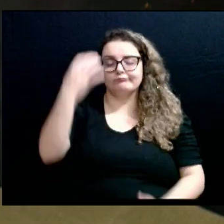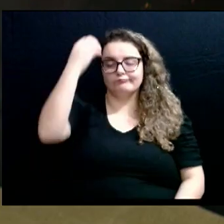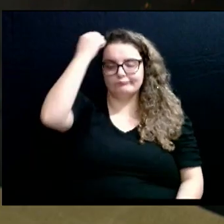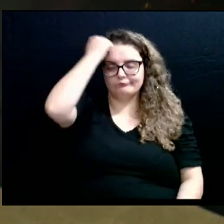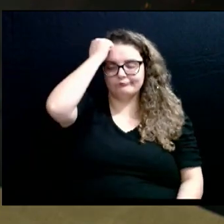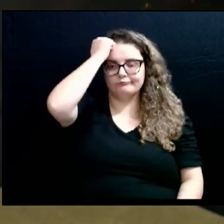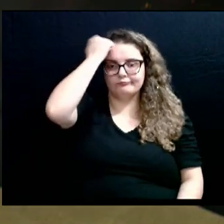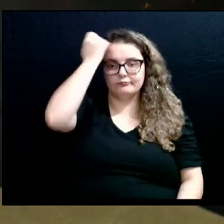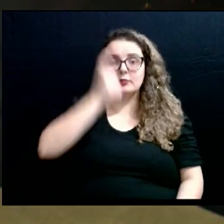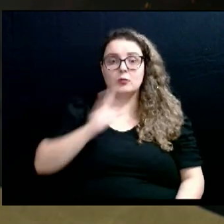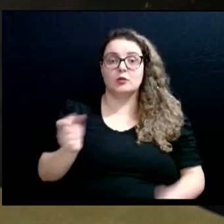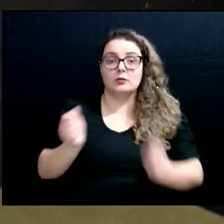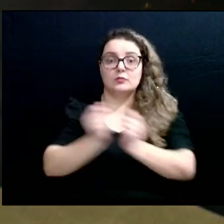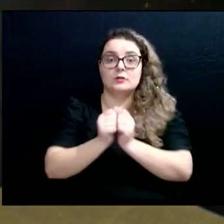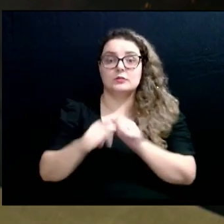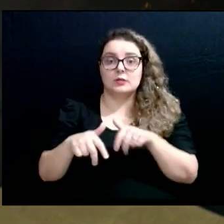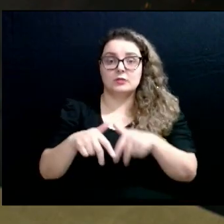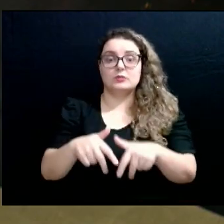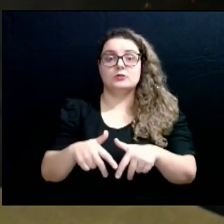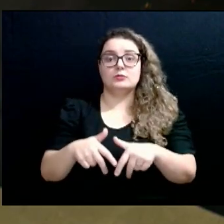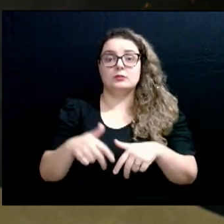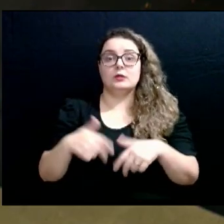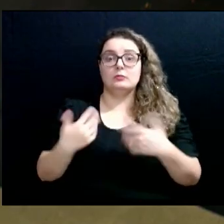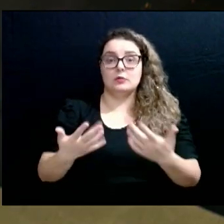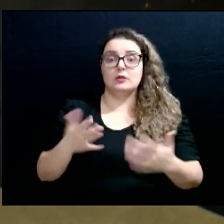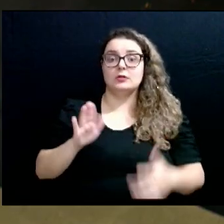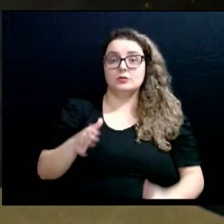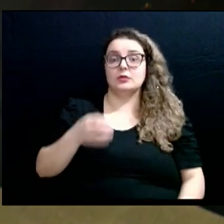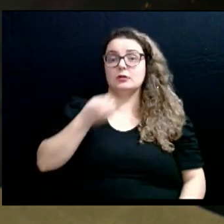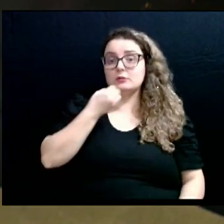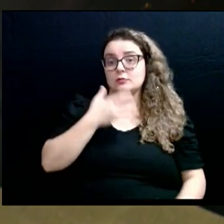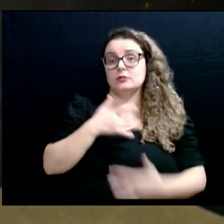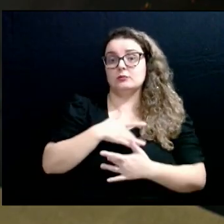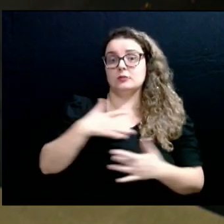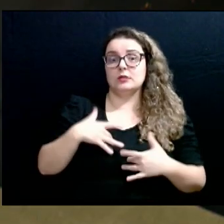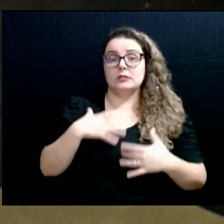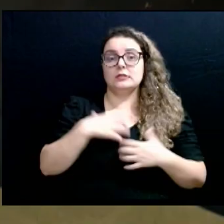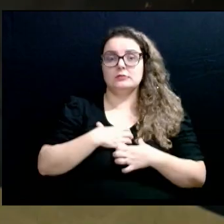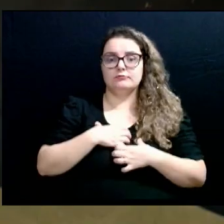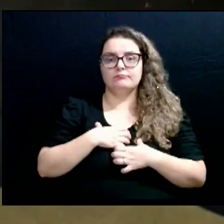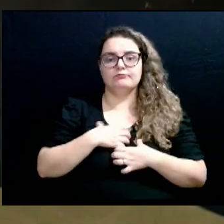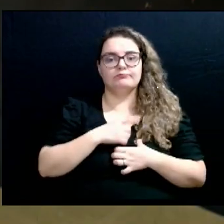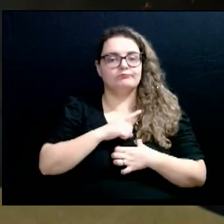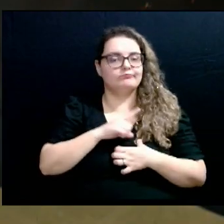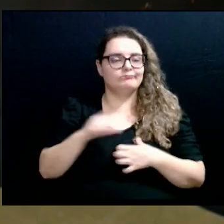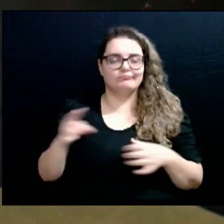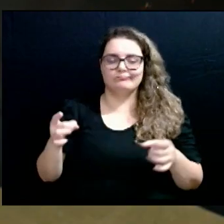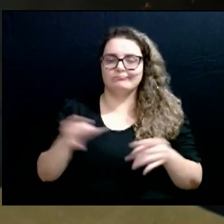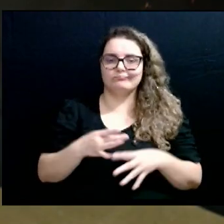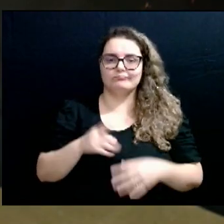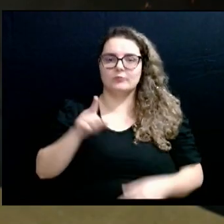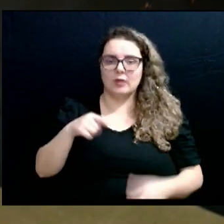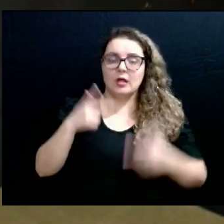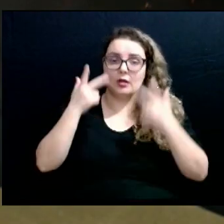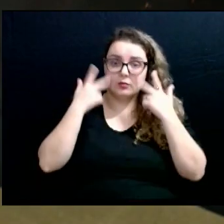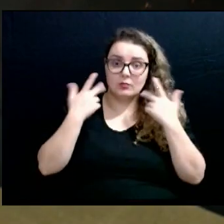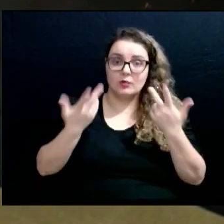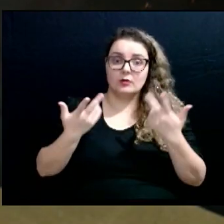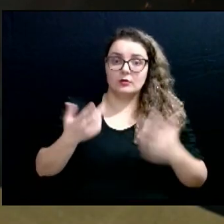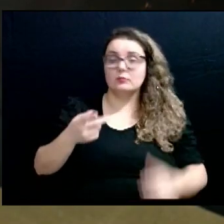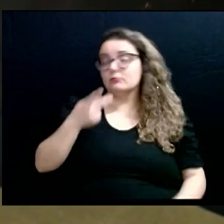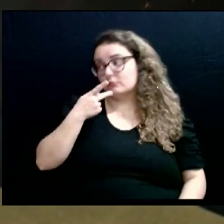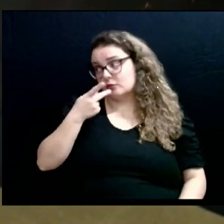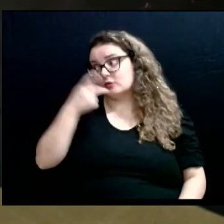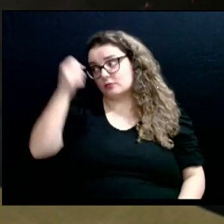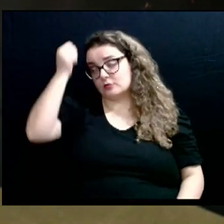perto. Mesmo ela já estando bem, esse sentimento não passa. Olha aí a culpa que a gente falou, né? Sim. Aí o Rodrigo